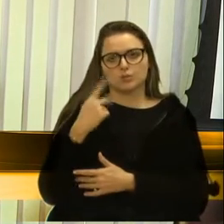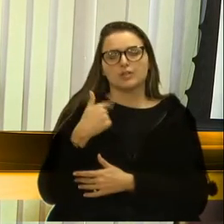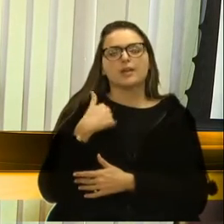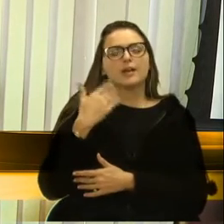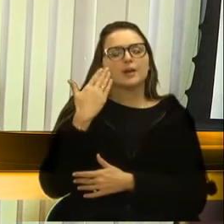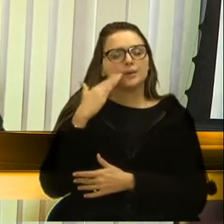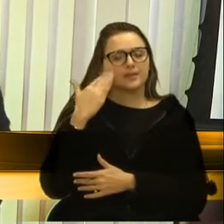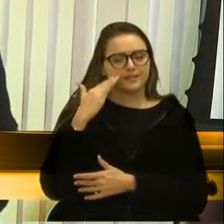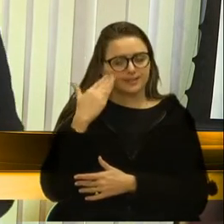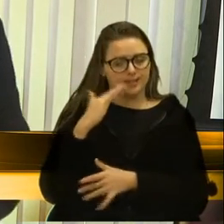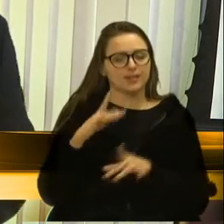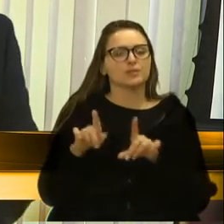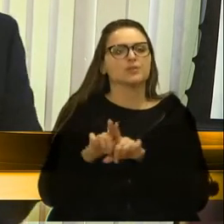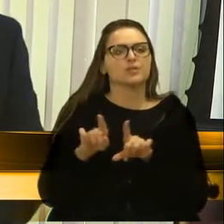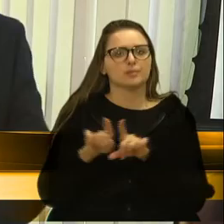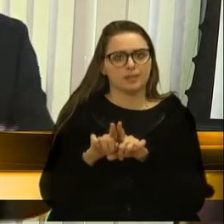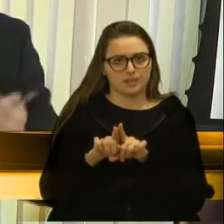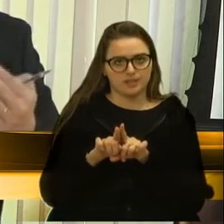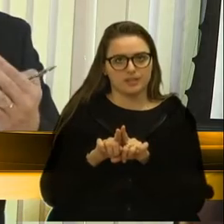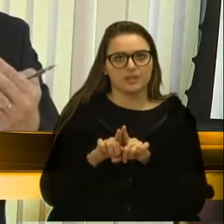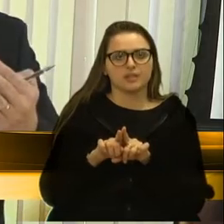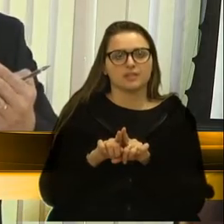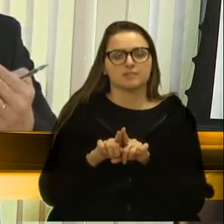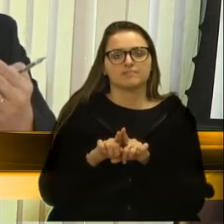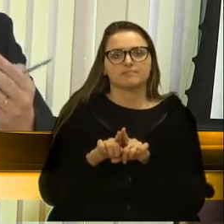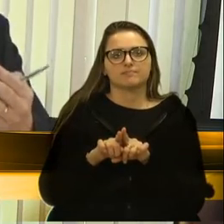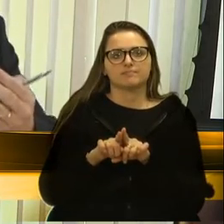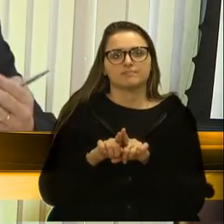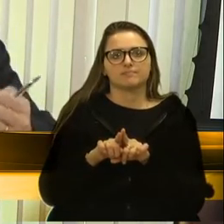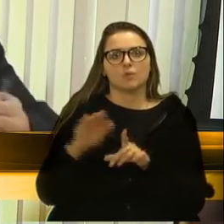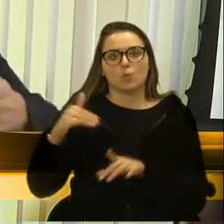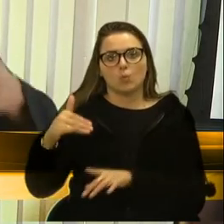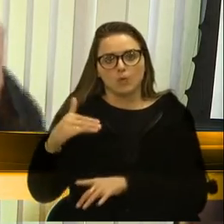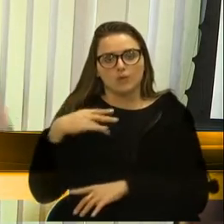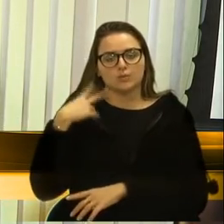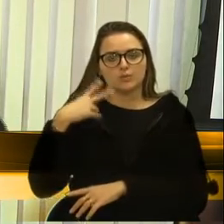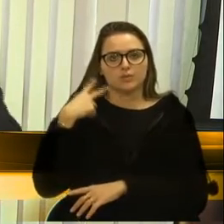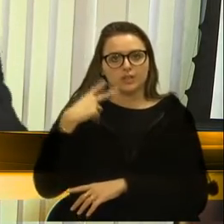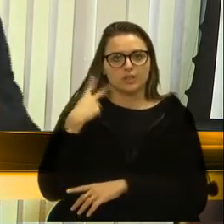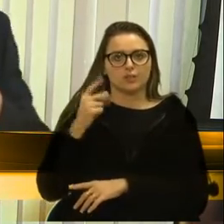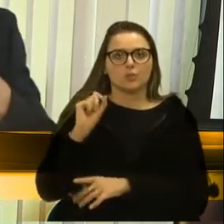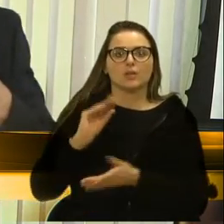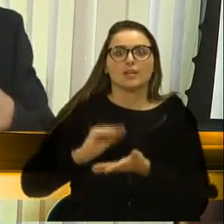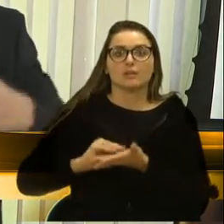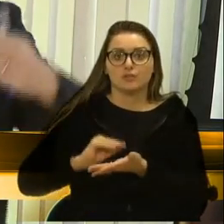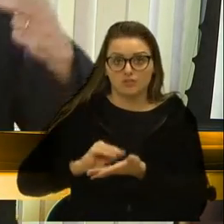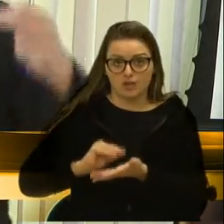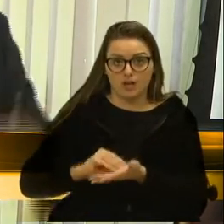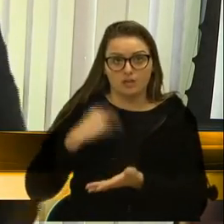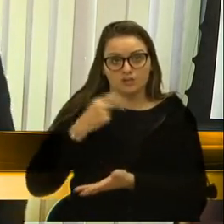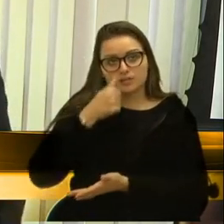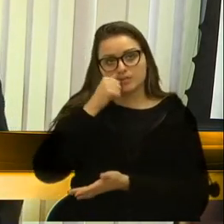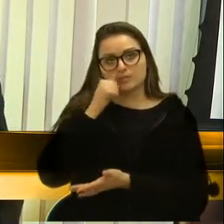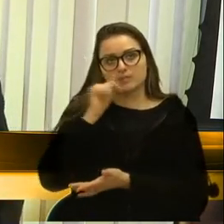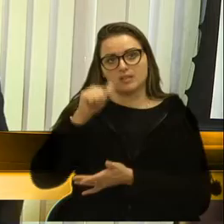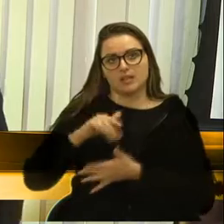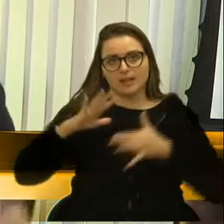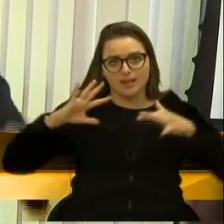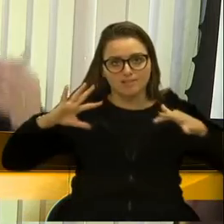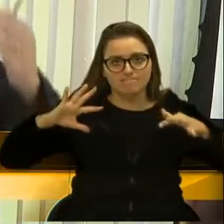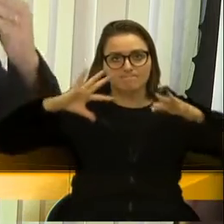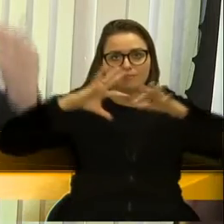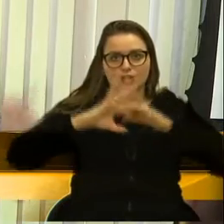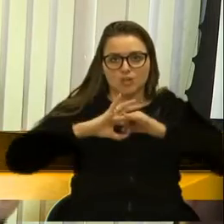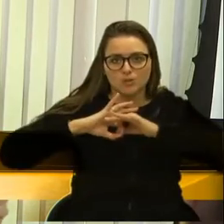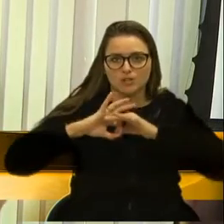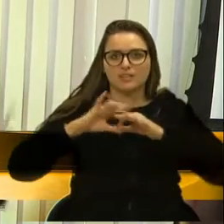também que quando, vereadores, o que falta realmente, vereadora Paula, é uma unidade nacional, sabe? Nós